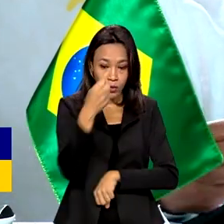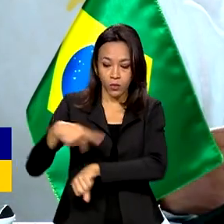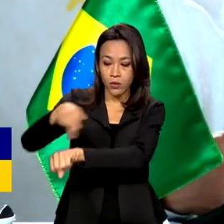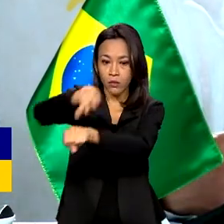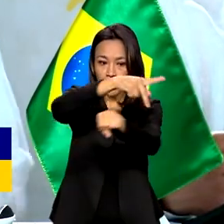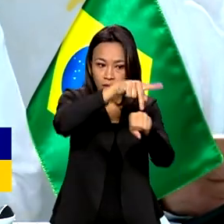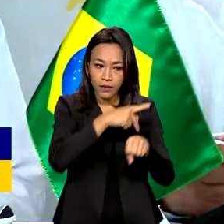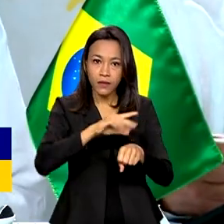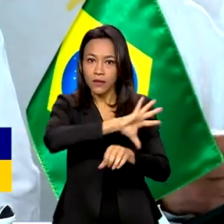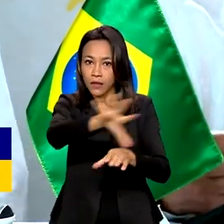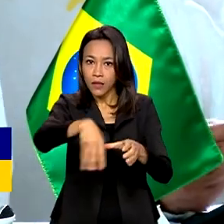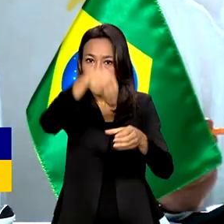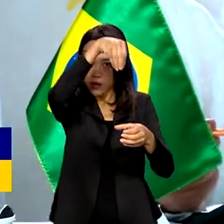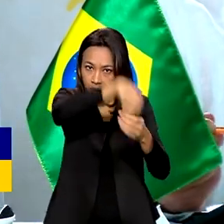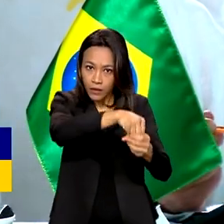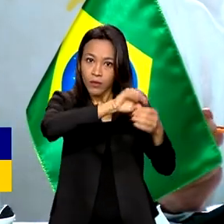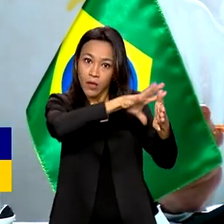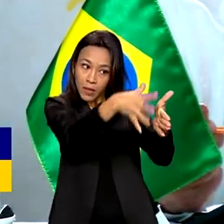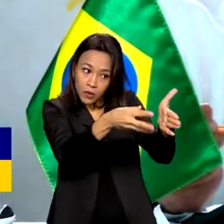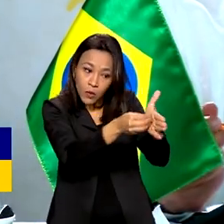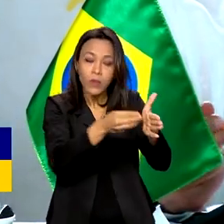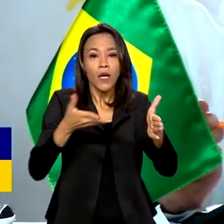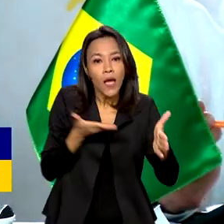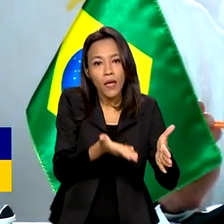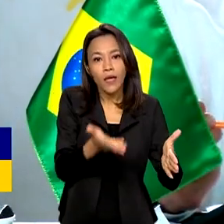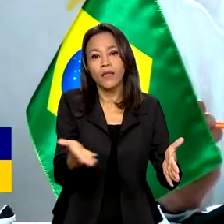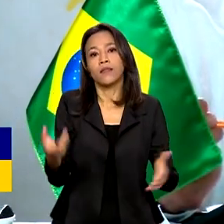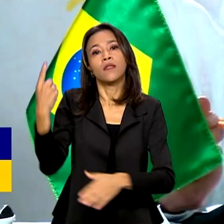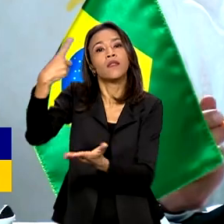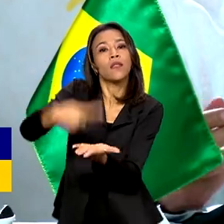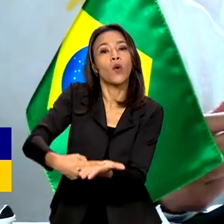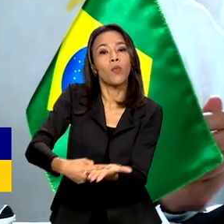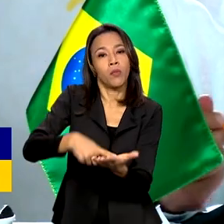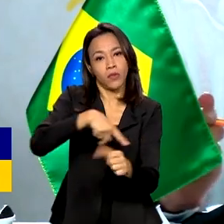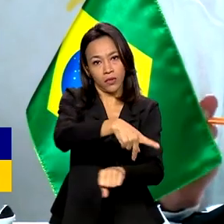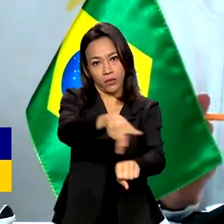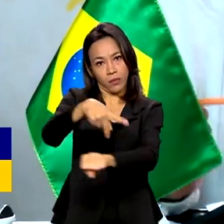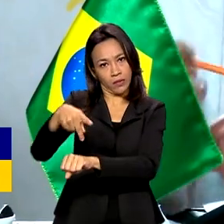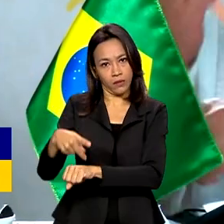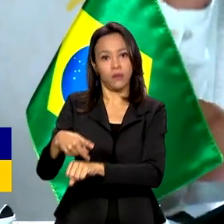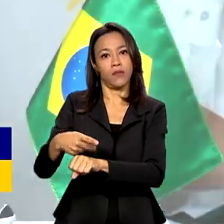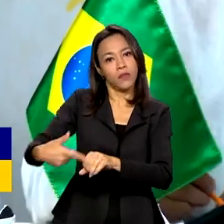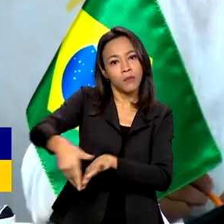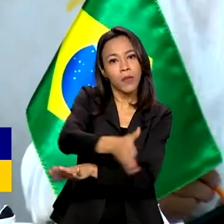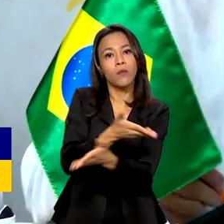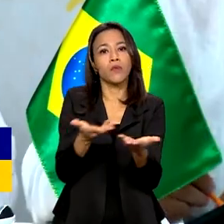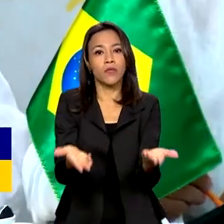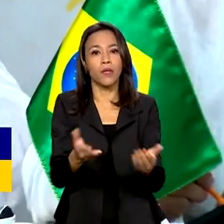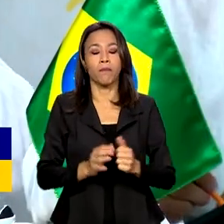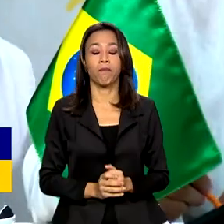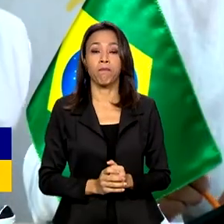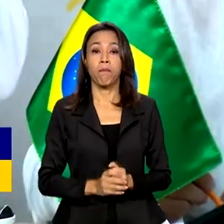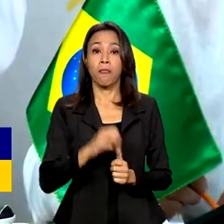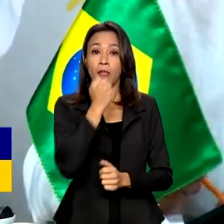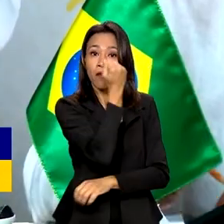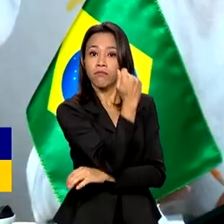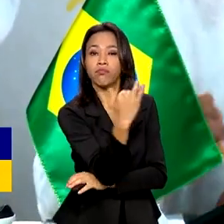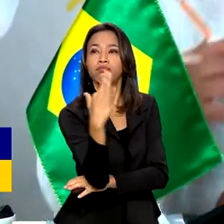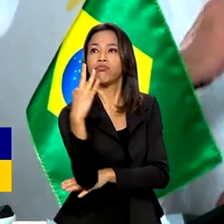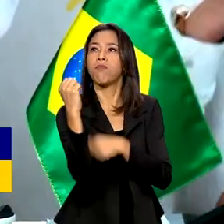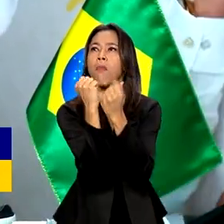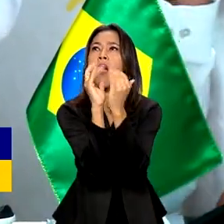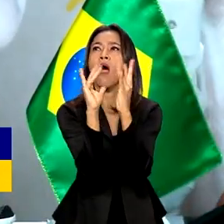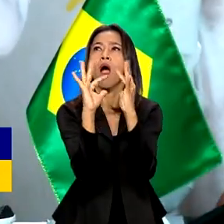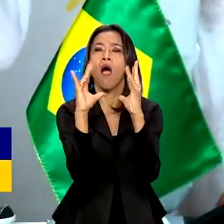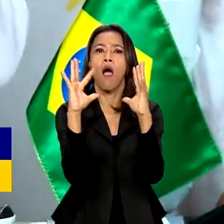amazônicos assumam o protagonismo na busca por soluções compartilhadas. A floresta tropical